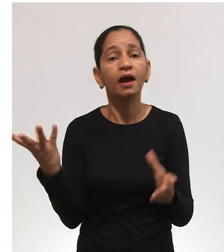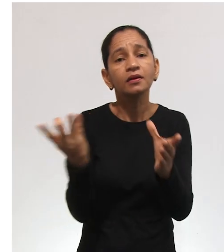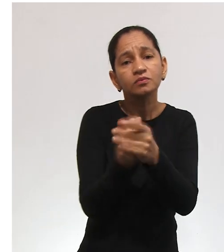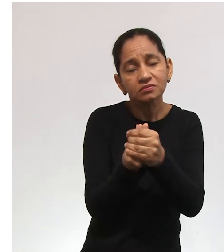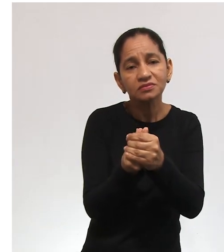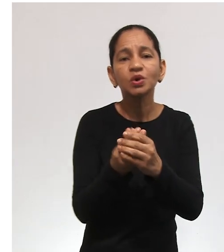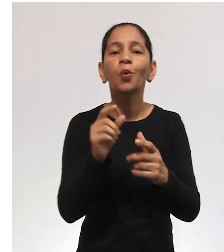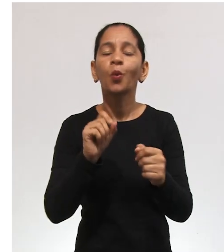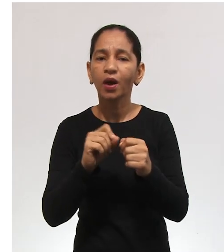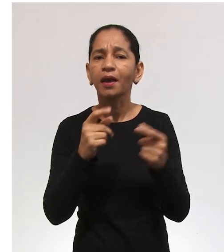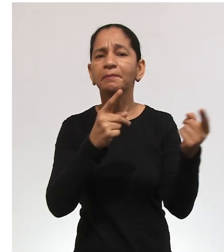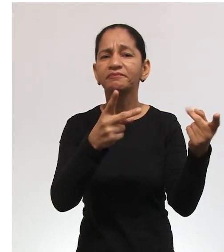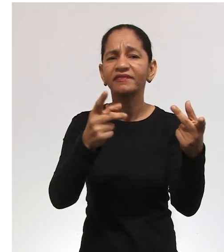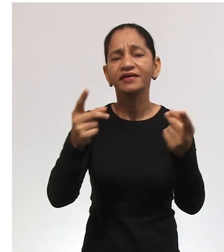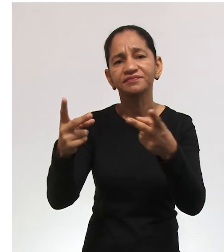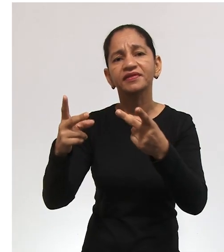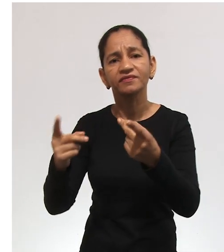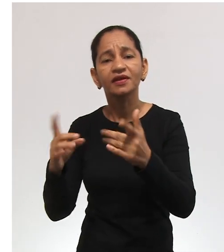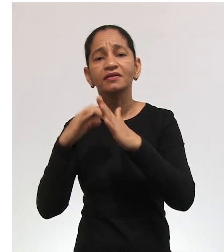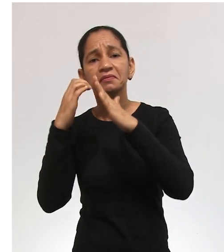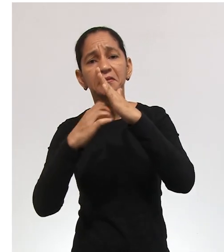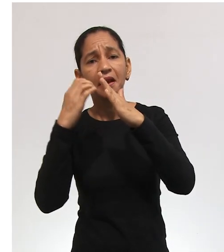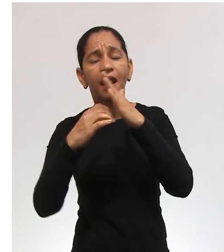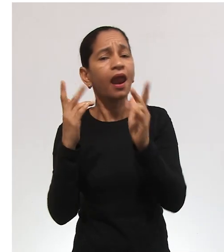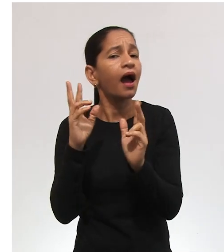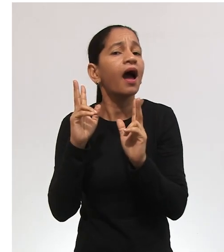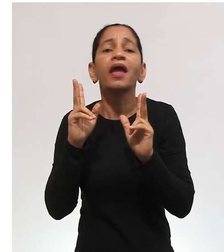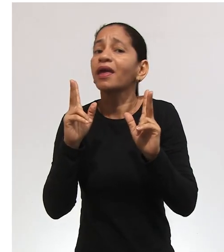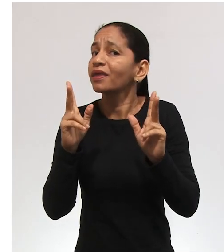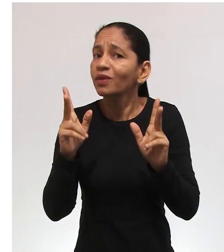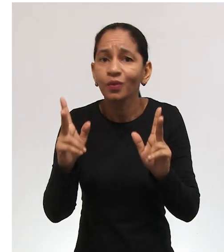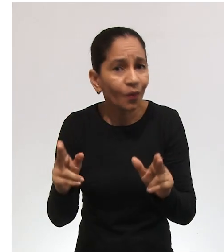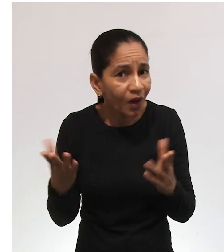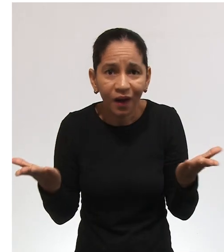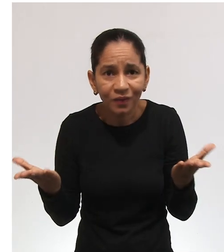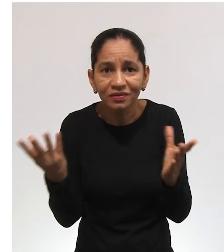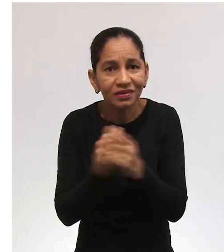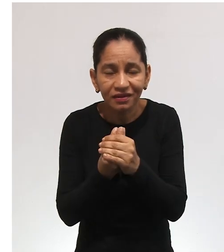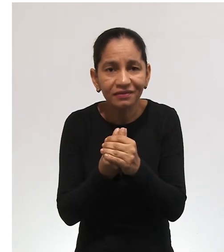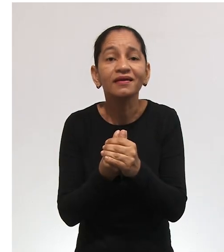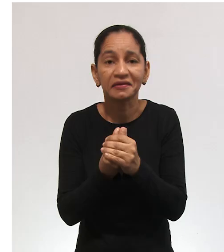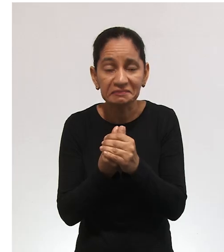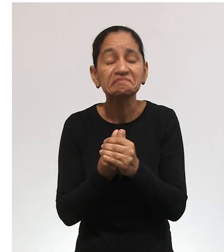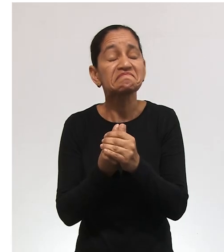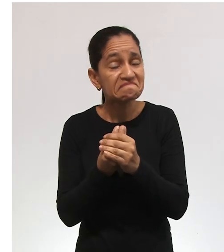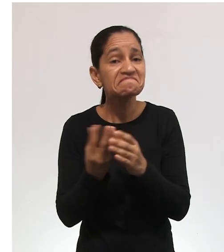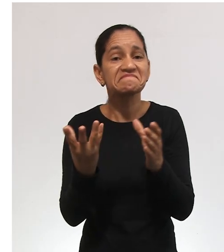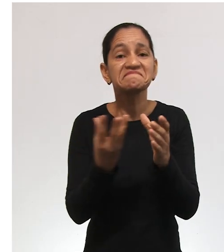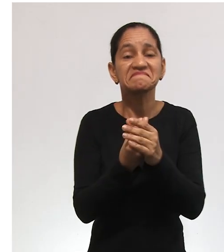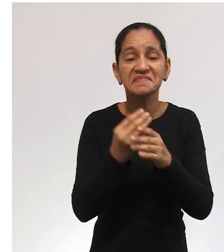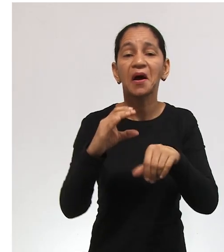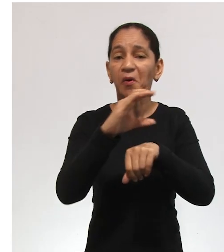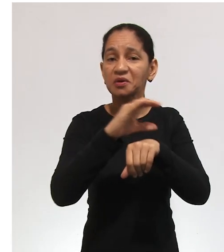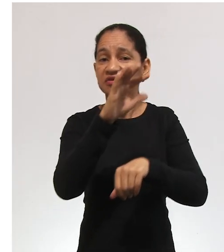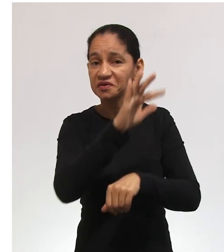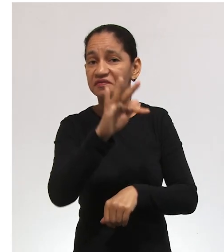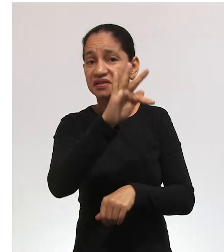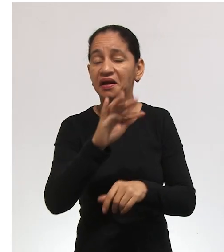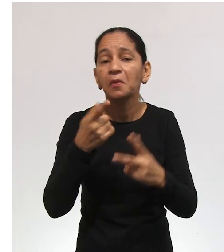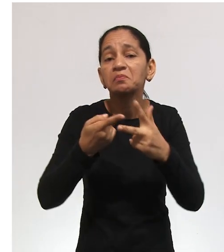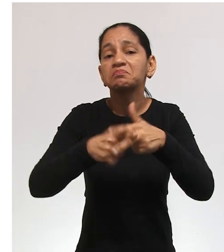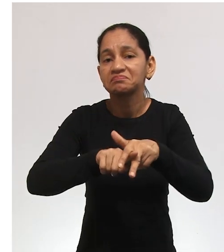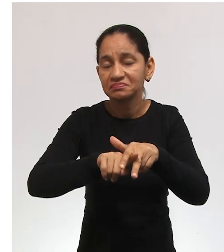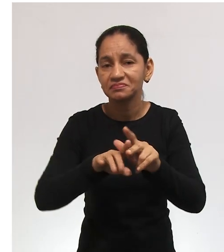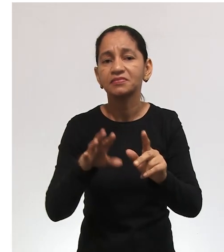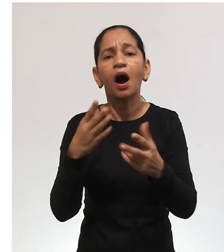que, por sinal, né, pessoal, uma parte dele vige até hoje, né? A gente ainda tem esse código de 1850, apesar